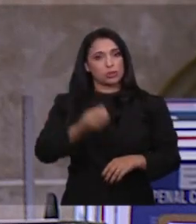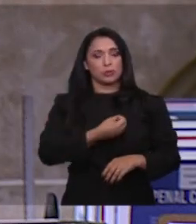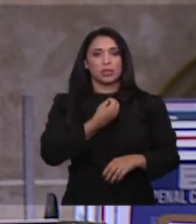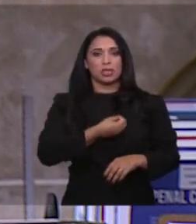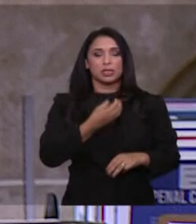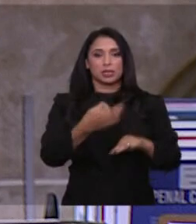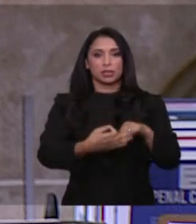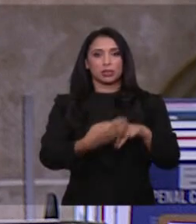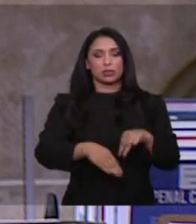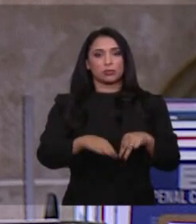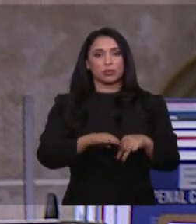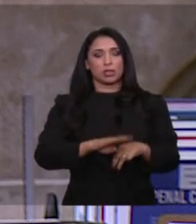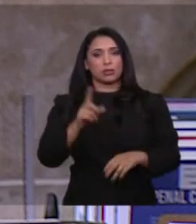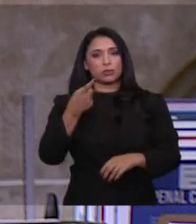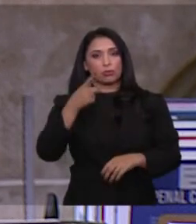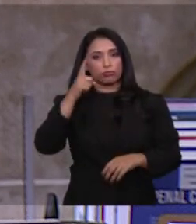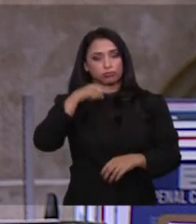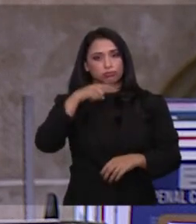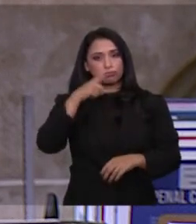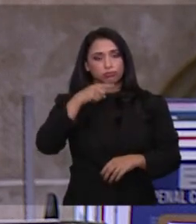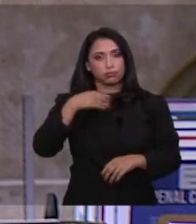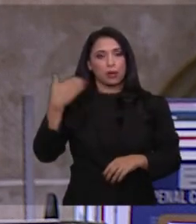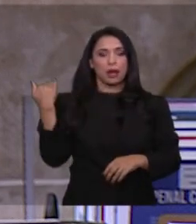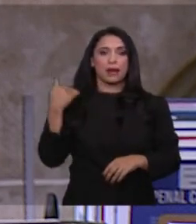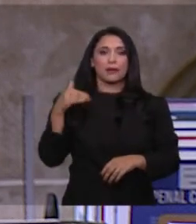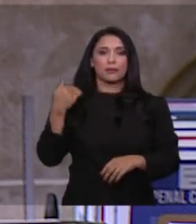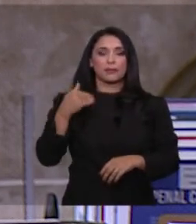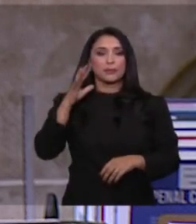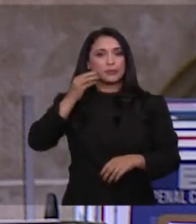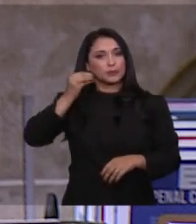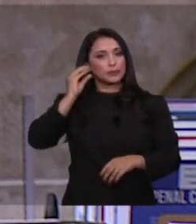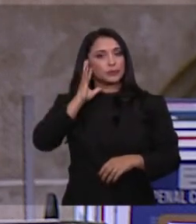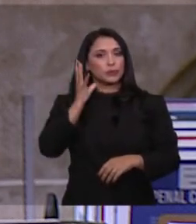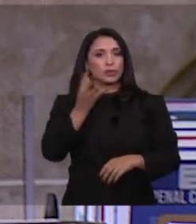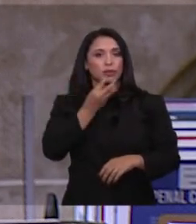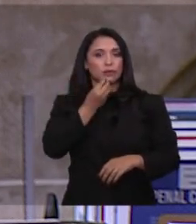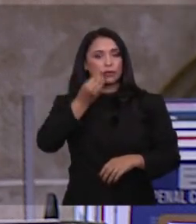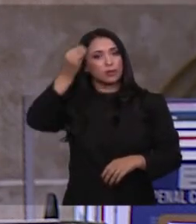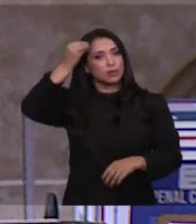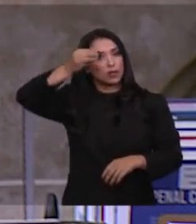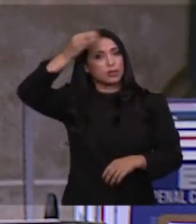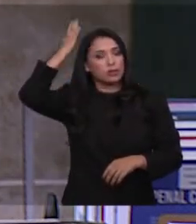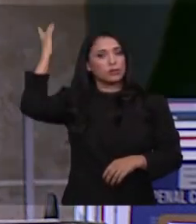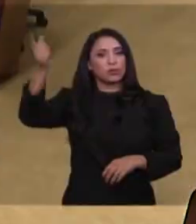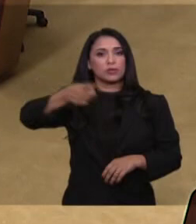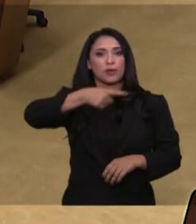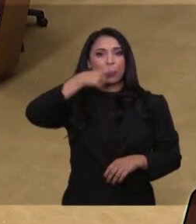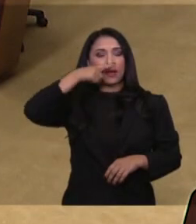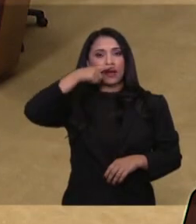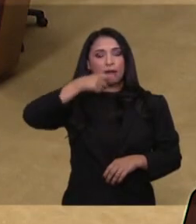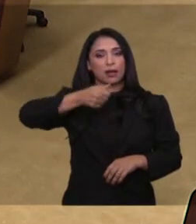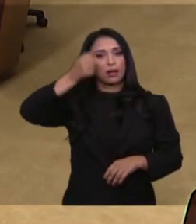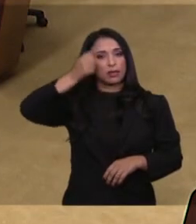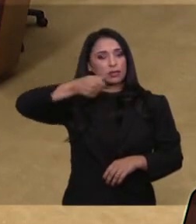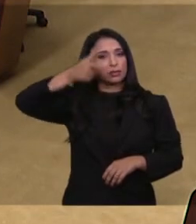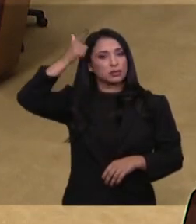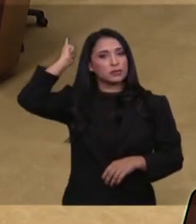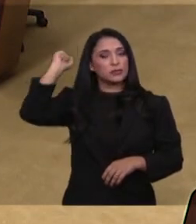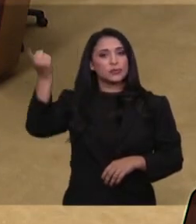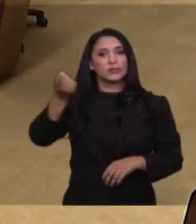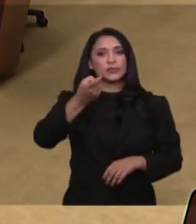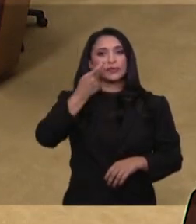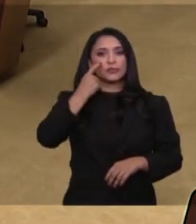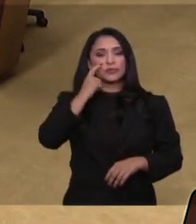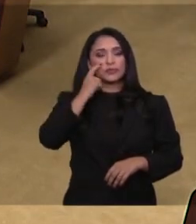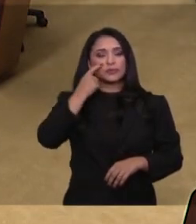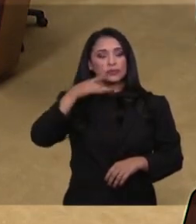senhores ministros Gilmar Mendes, Carmen Lúcia, Dias Toffoli, Luiz Fux, Edson Fachin, Alexandre de Moraes, Nunes